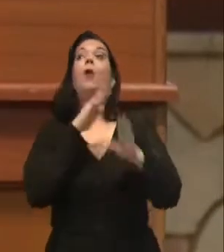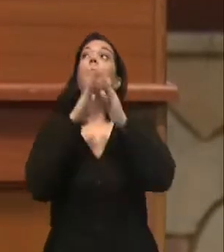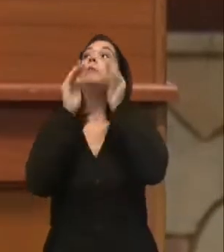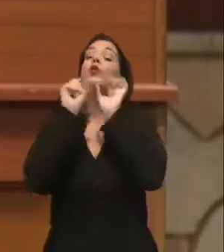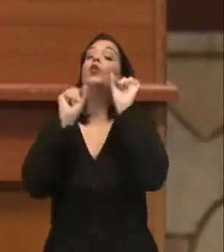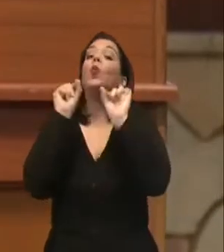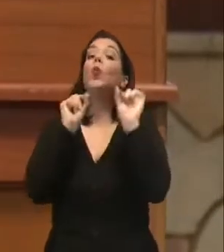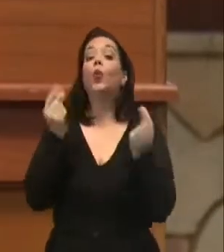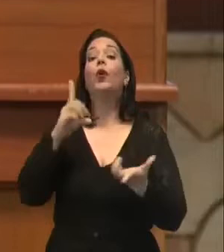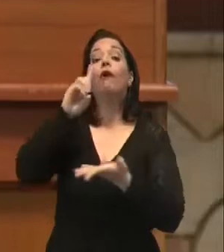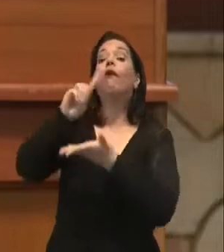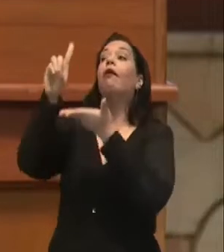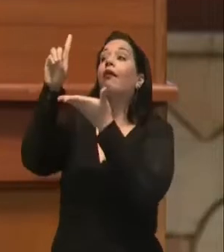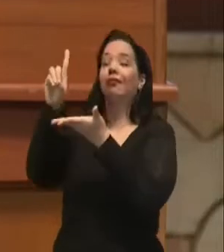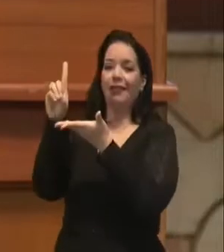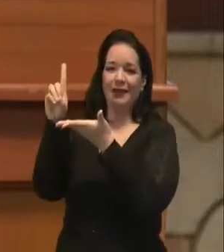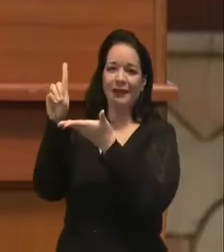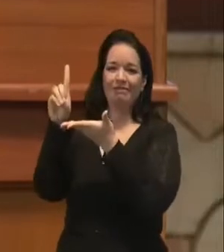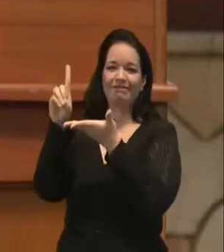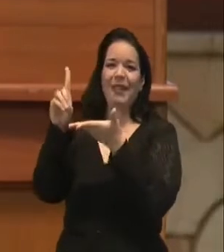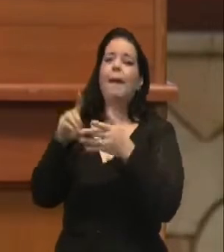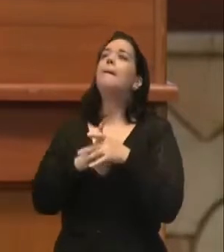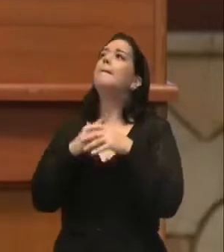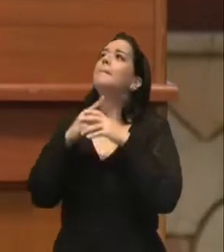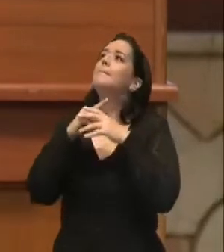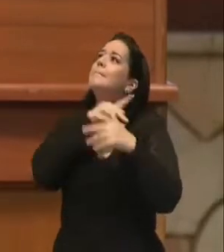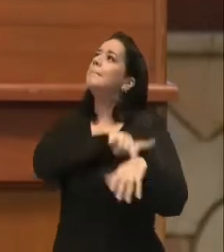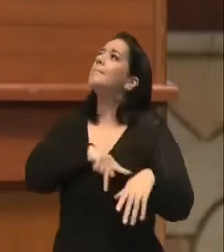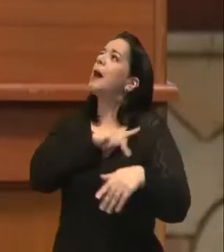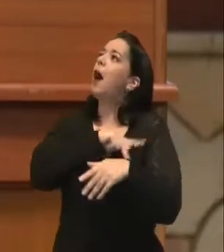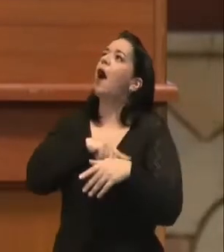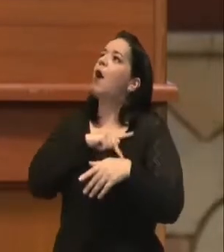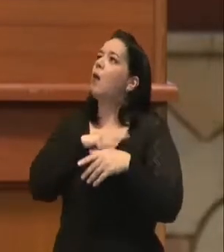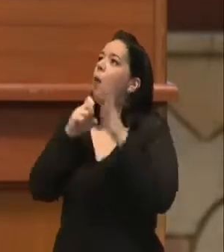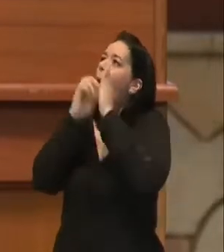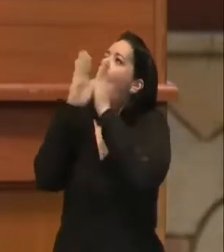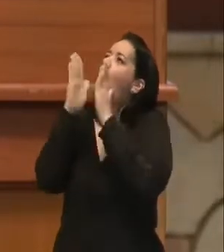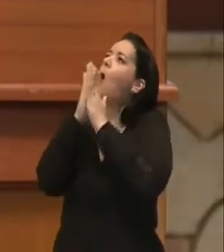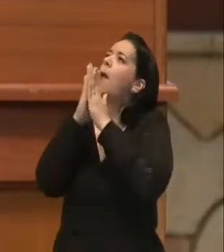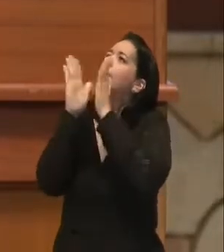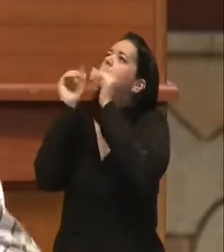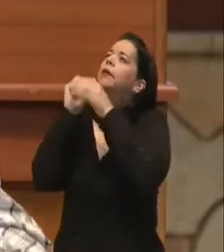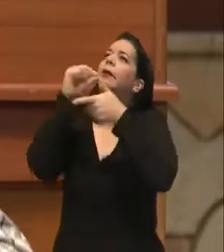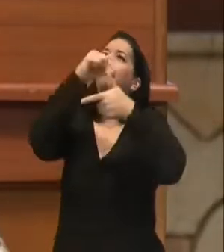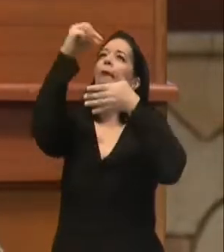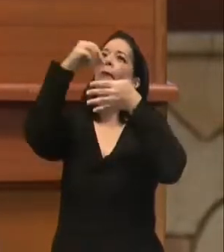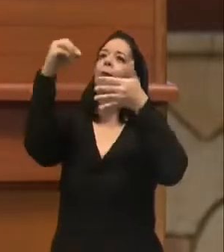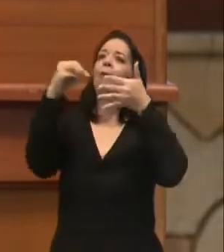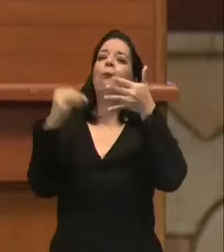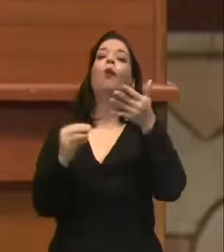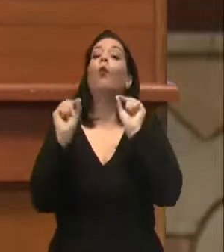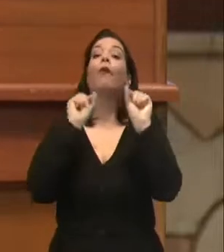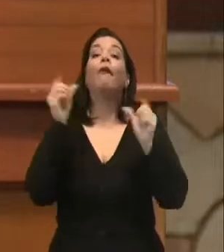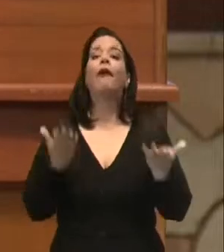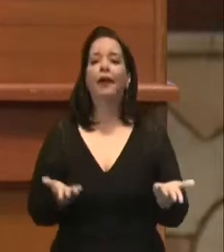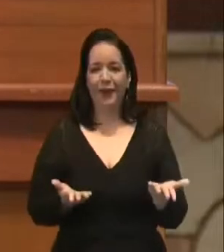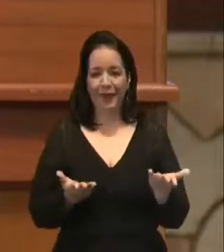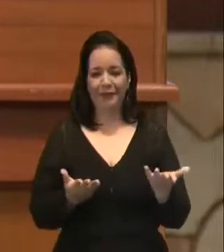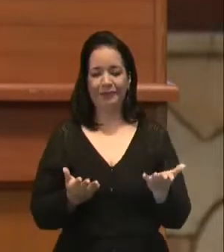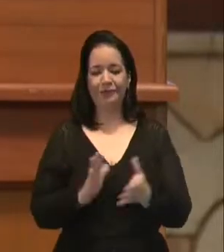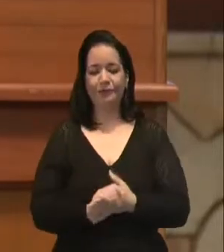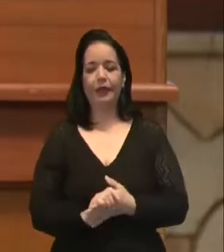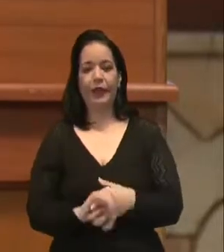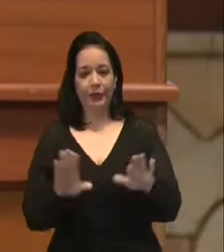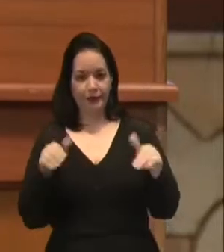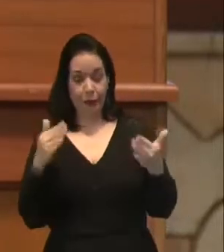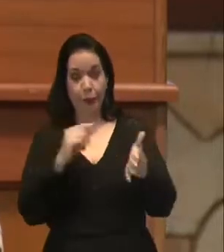os motivos que Paulo apresenta ou apresentava pela igreja e que são motivos cruciais para nós? Veja o que